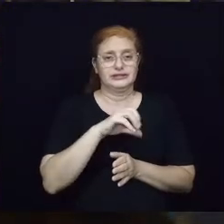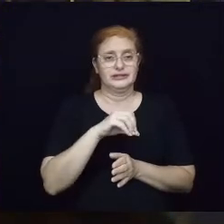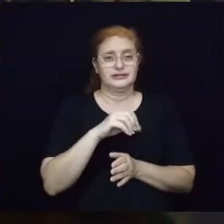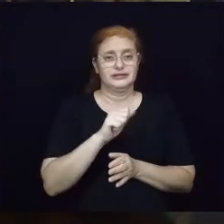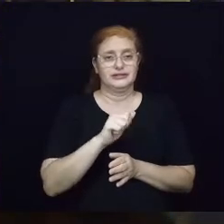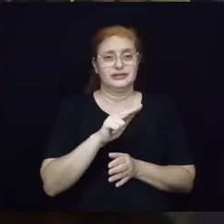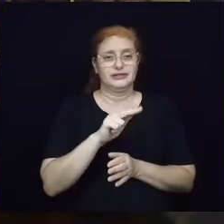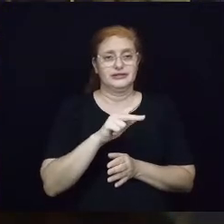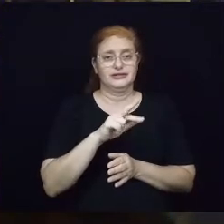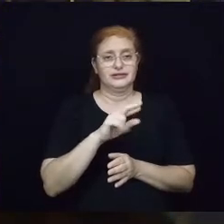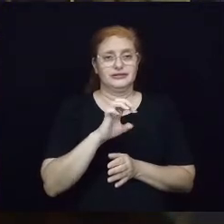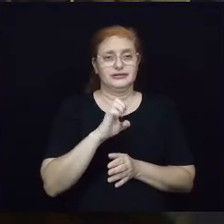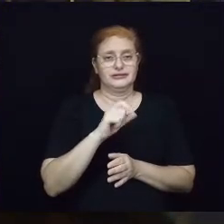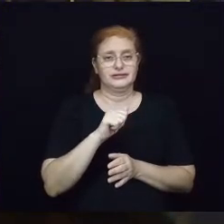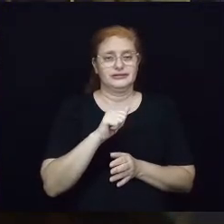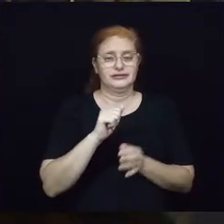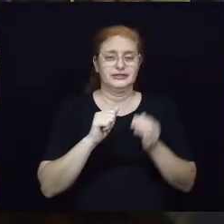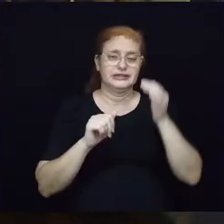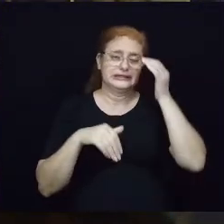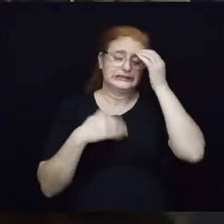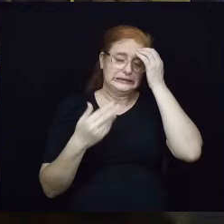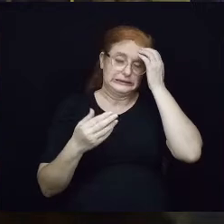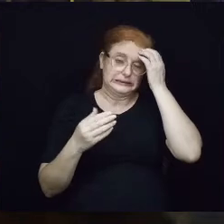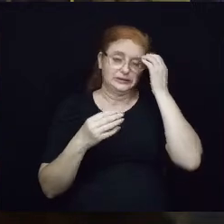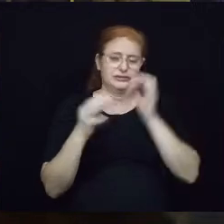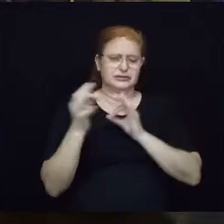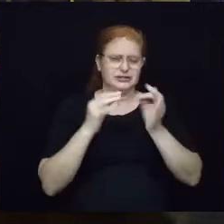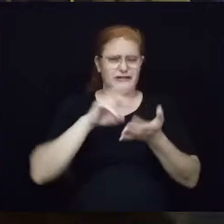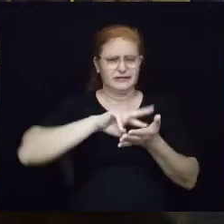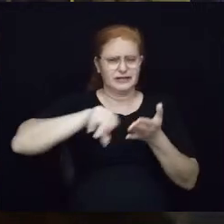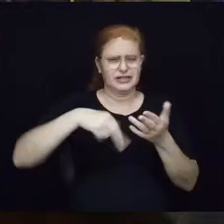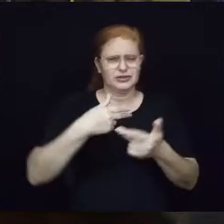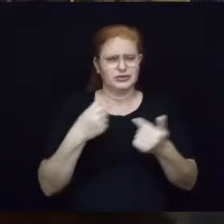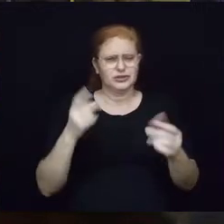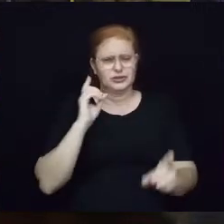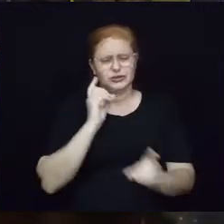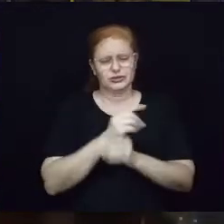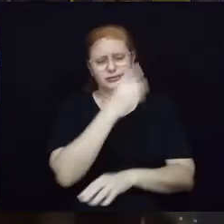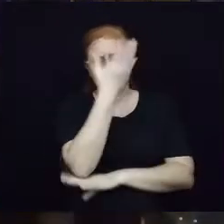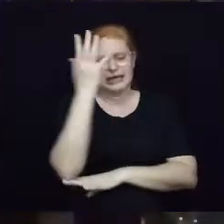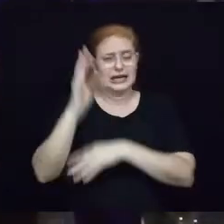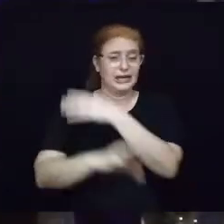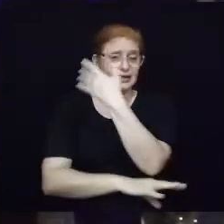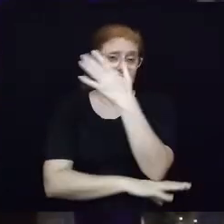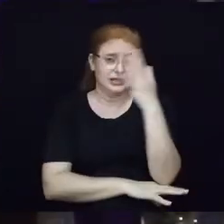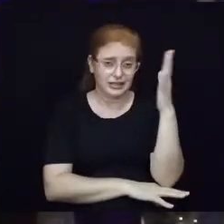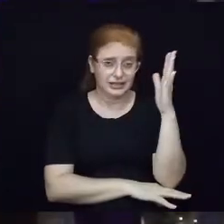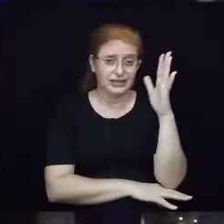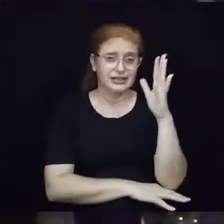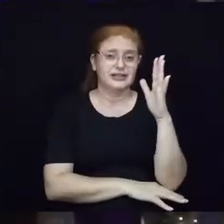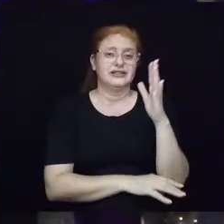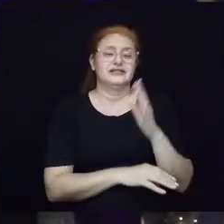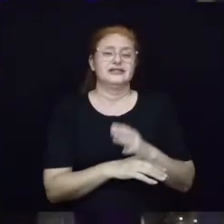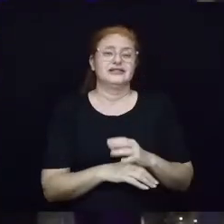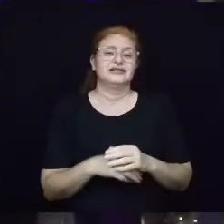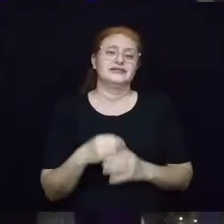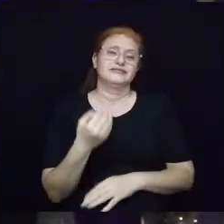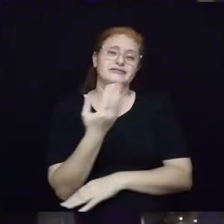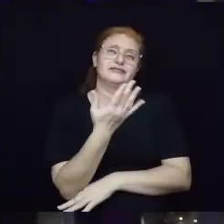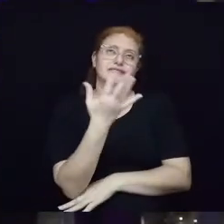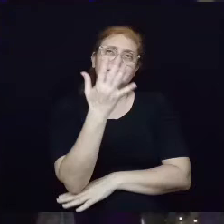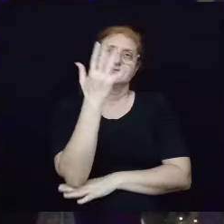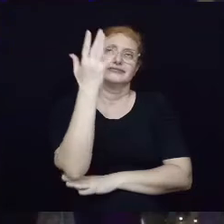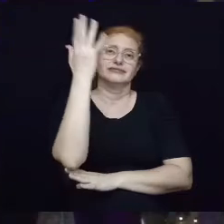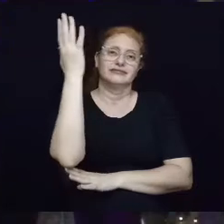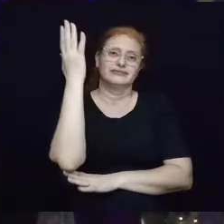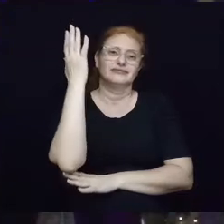que organiza uma série de coisas que a gente encontra na natureza. As pétalas de flores, crescimento de árvores,